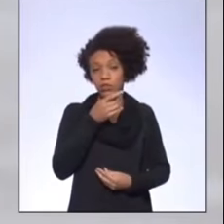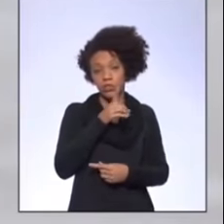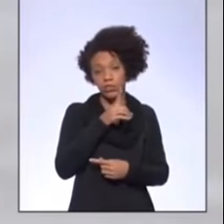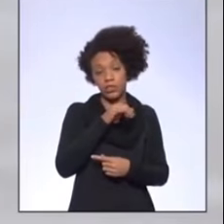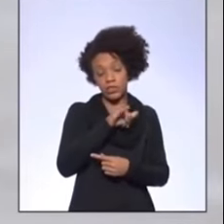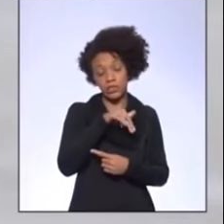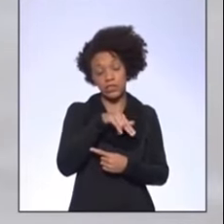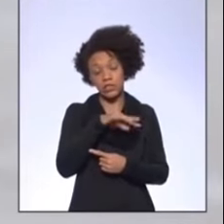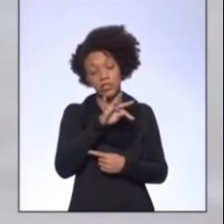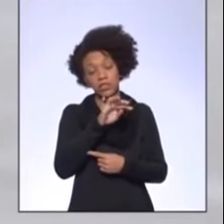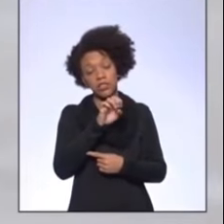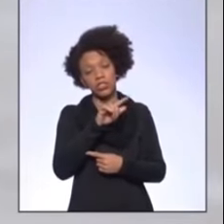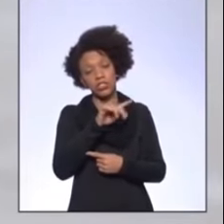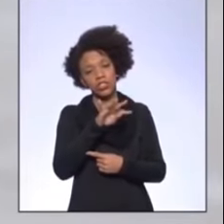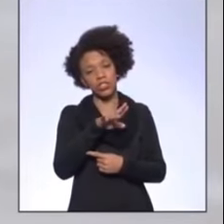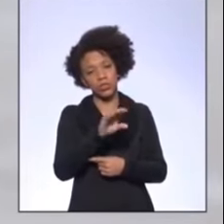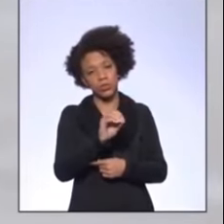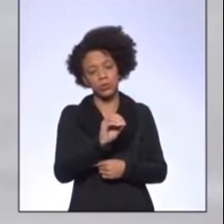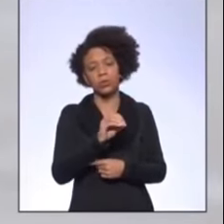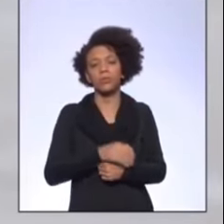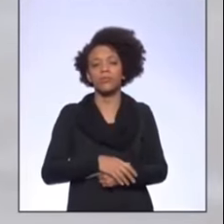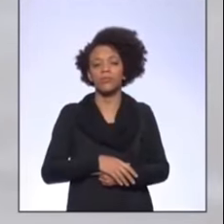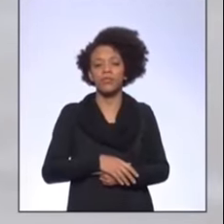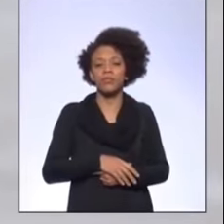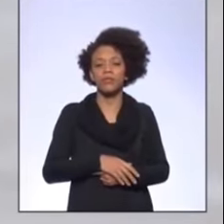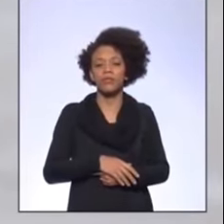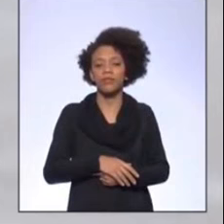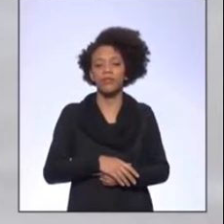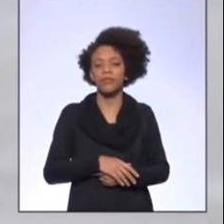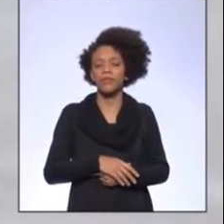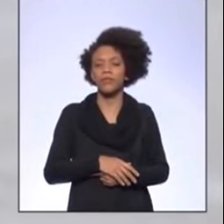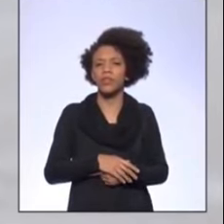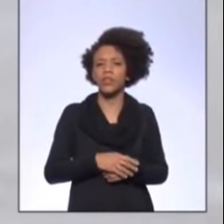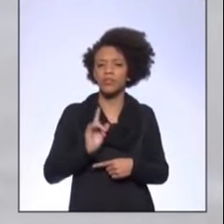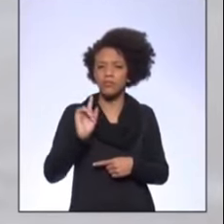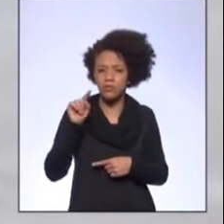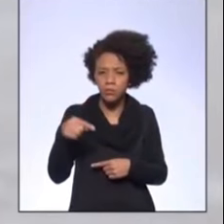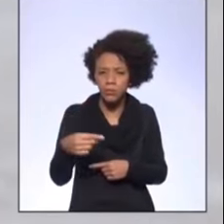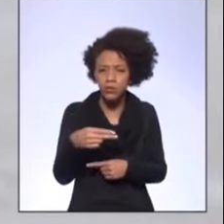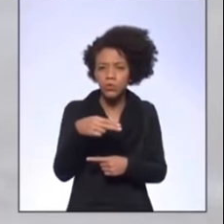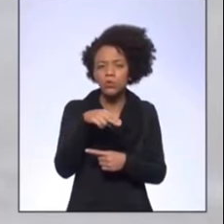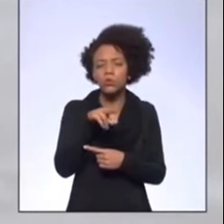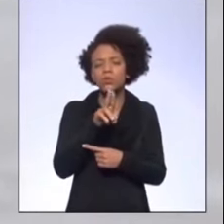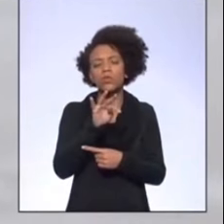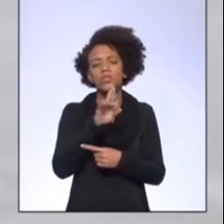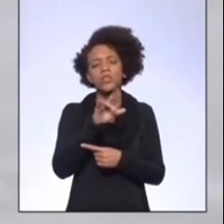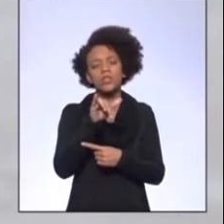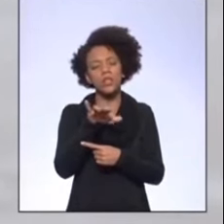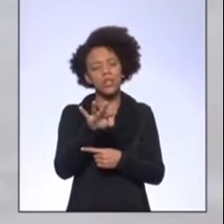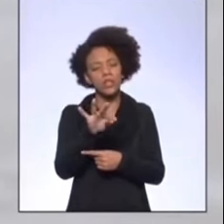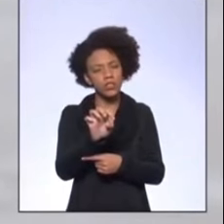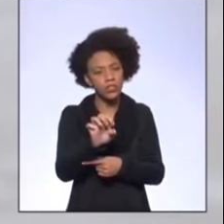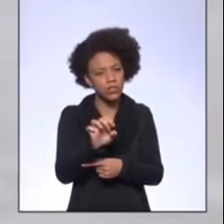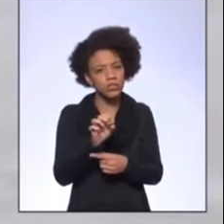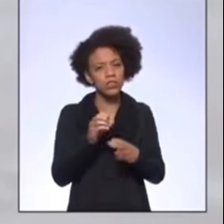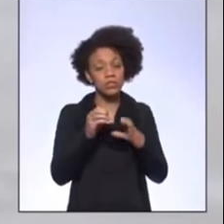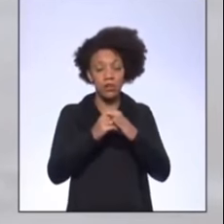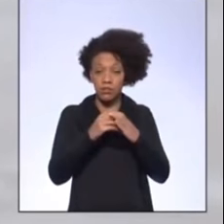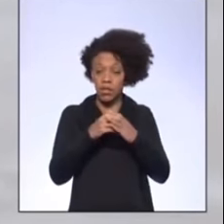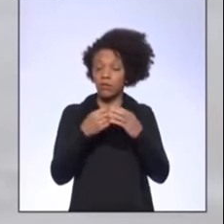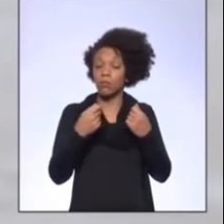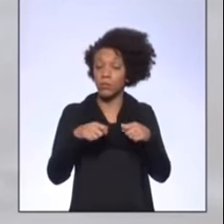delgado, vai pegar aqui os nutrientes que sua célula vai precisar,